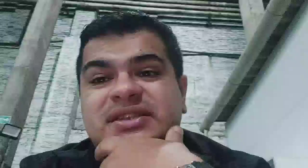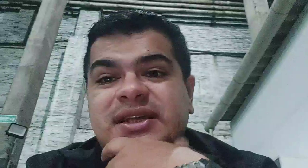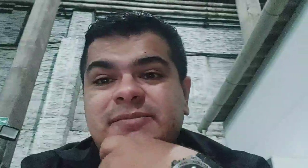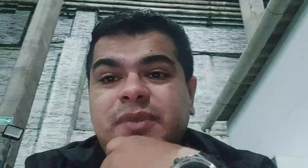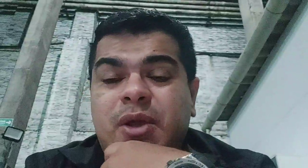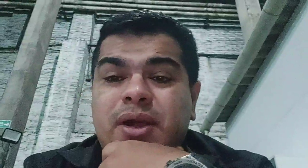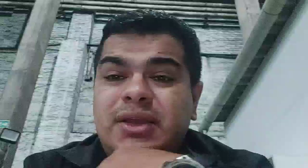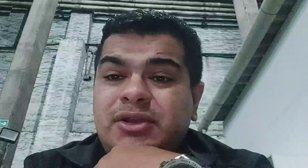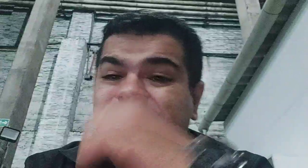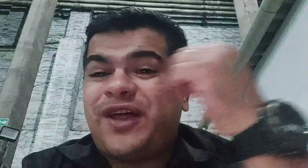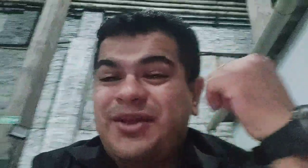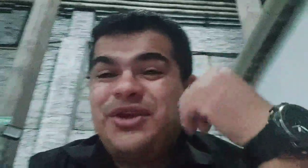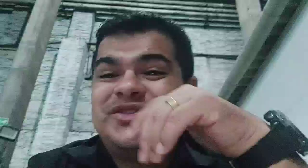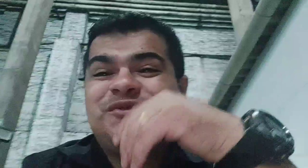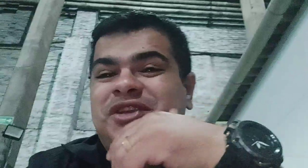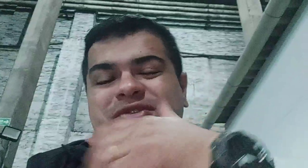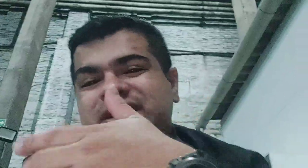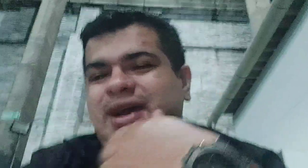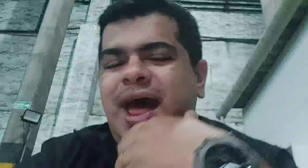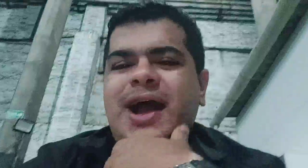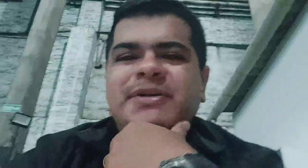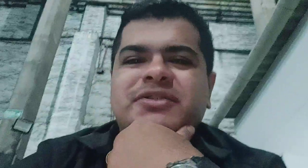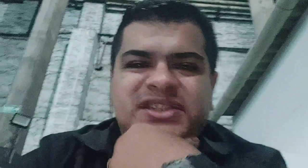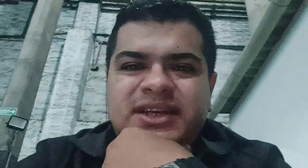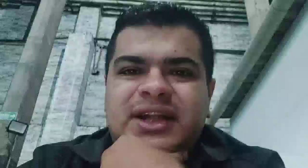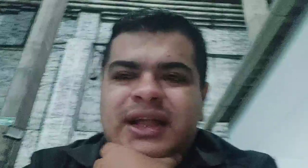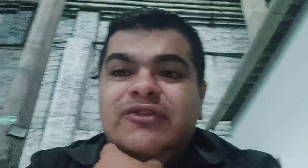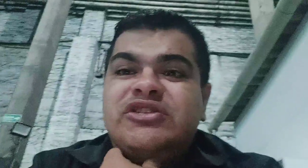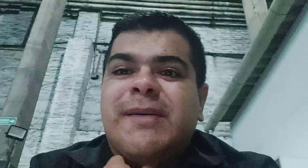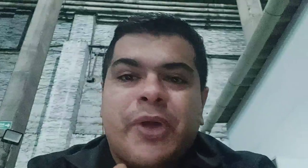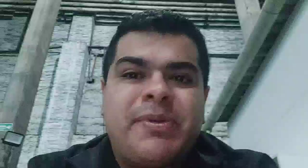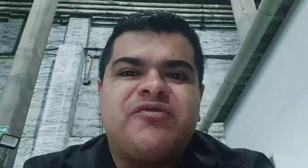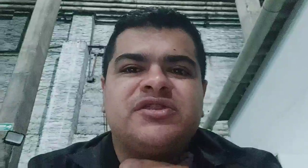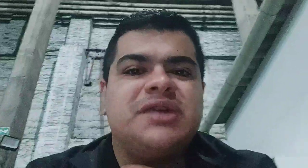pessoas em Brasília. Então, aquilo que eu tava falando no início do vídeo acaba de acontecer.